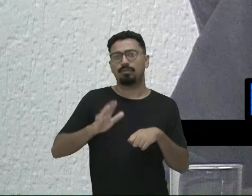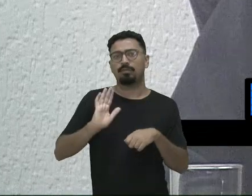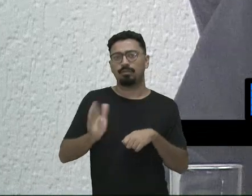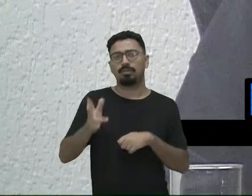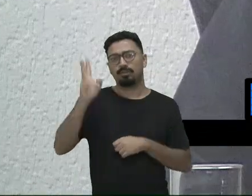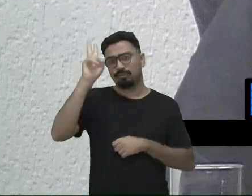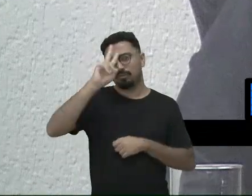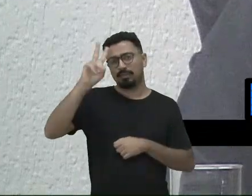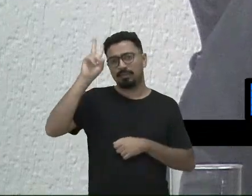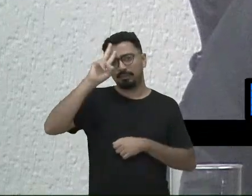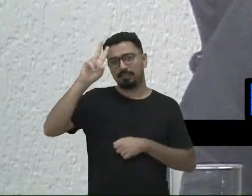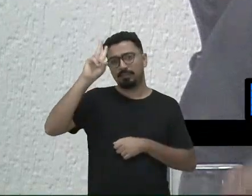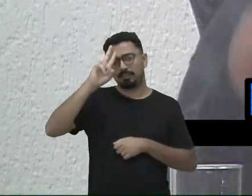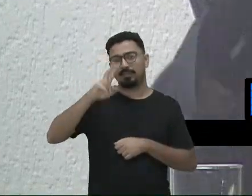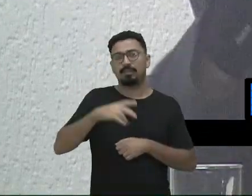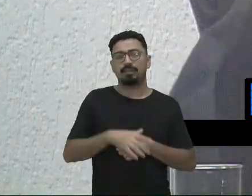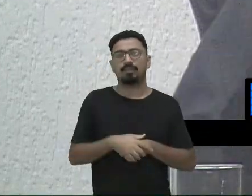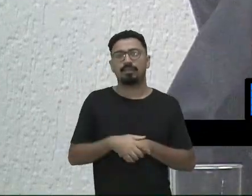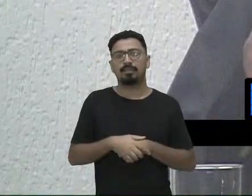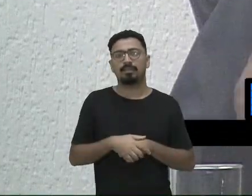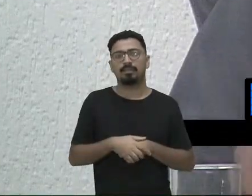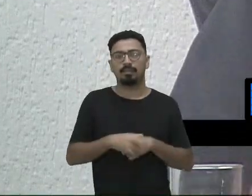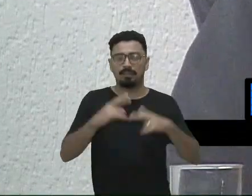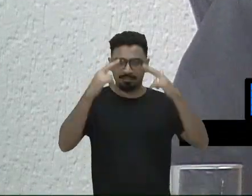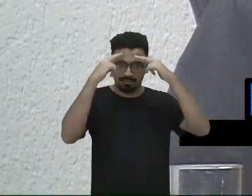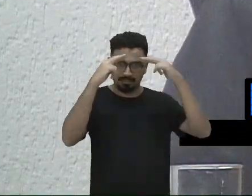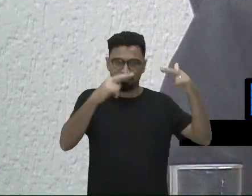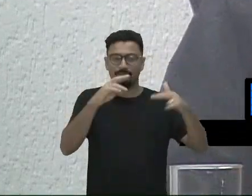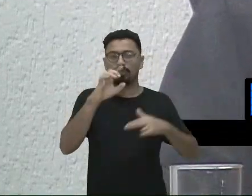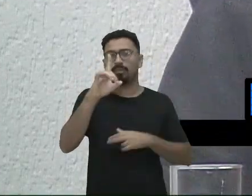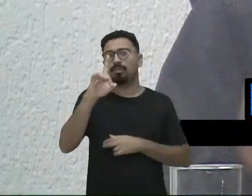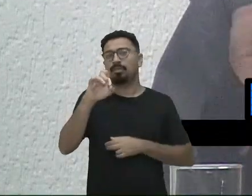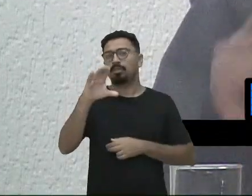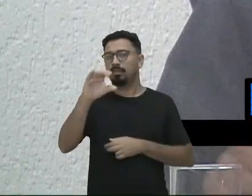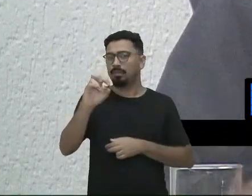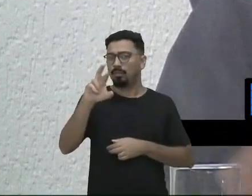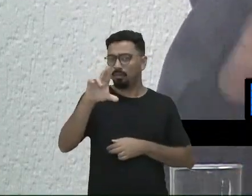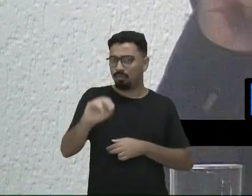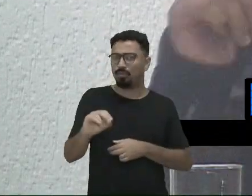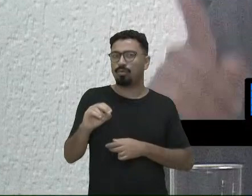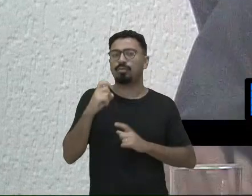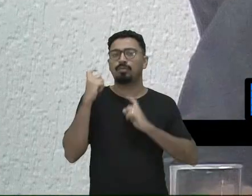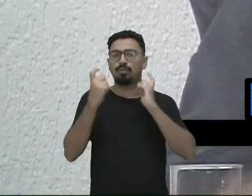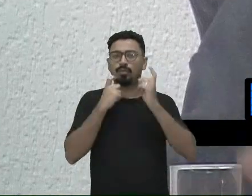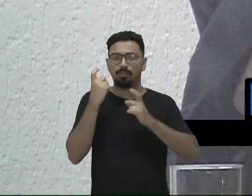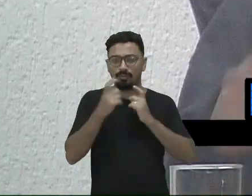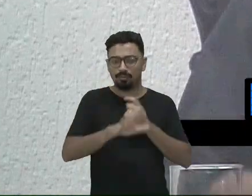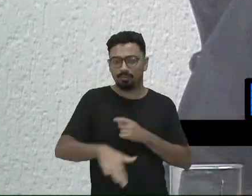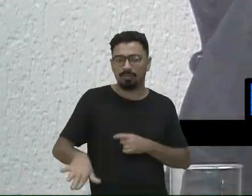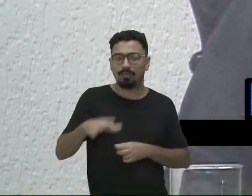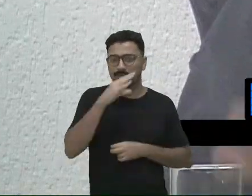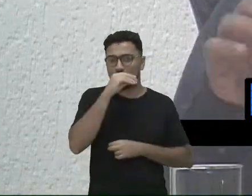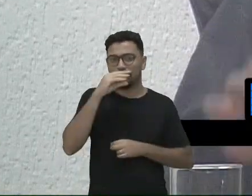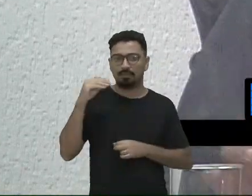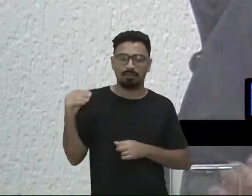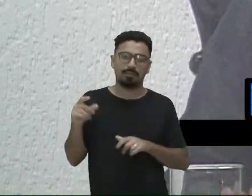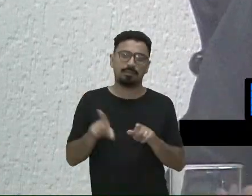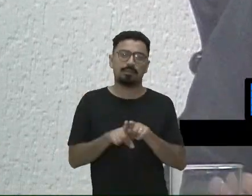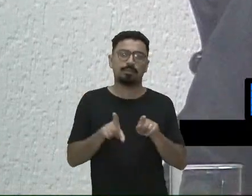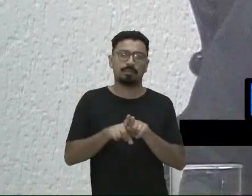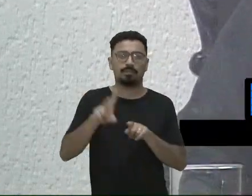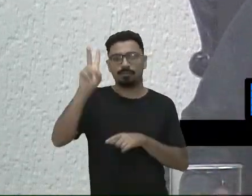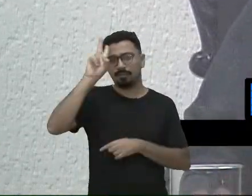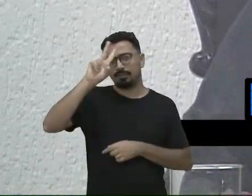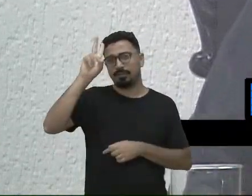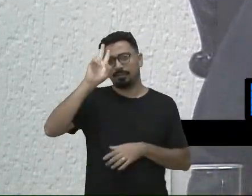lembrar de respeitar decoro, eles vão se lembrar de uma preocupação com a infância, com a adolescência, com as crianças, eles vão se lembrar